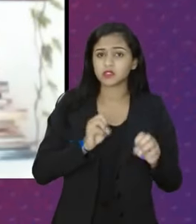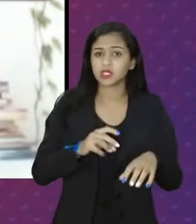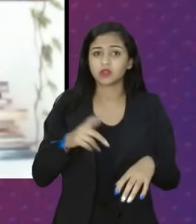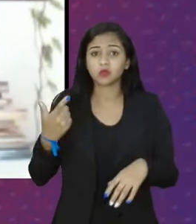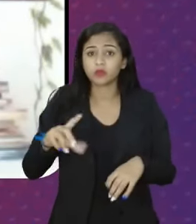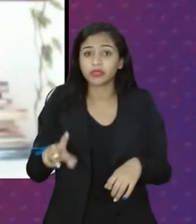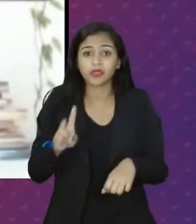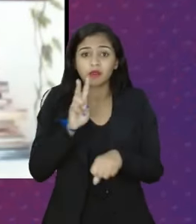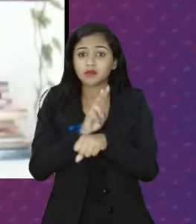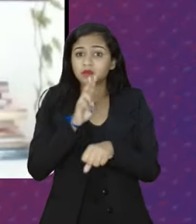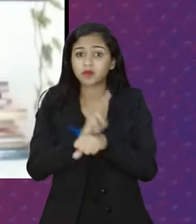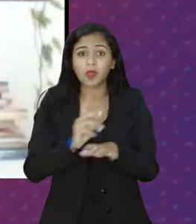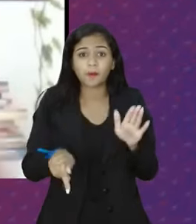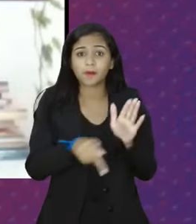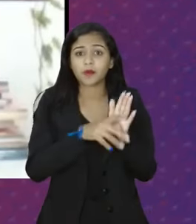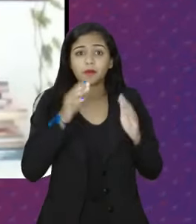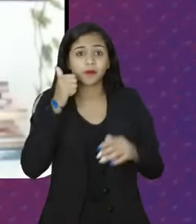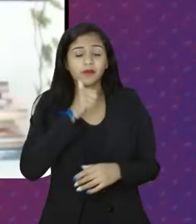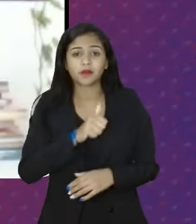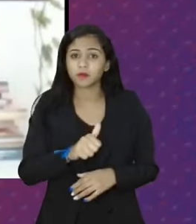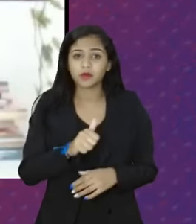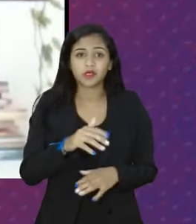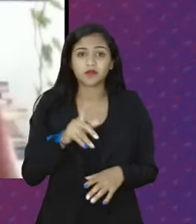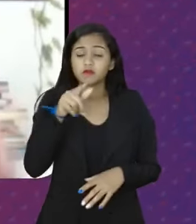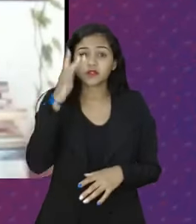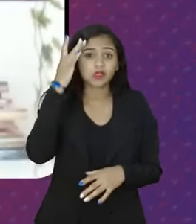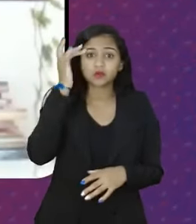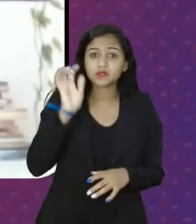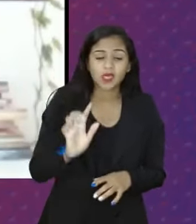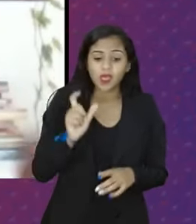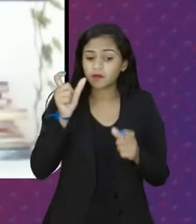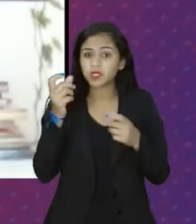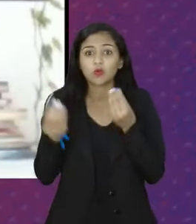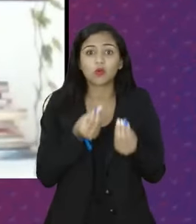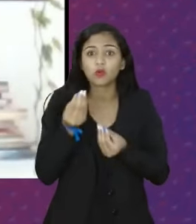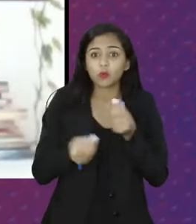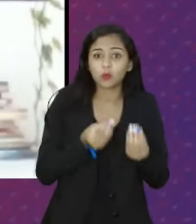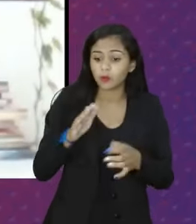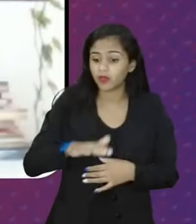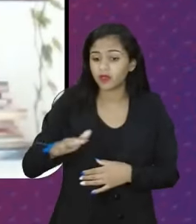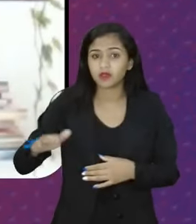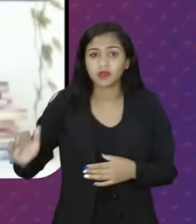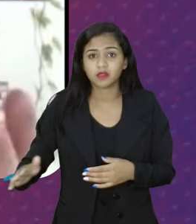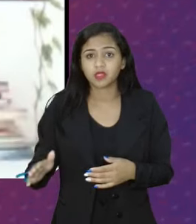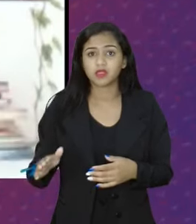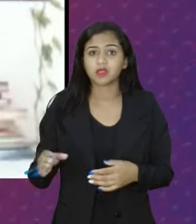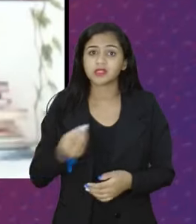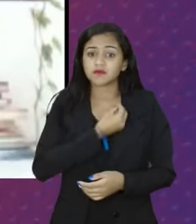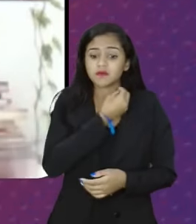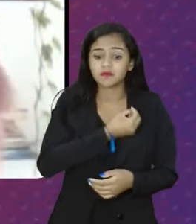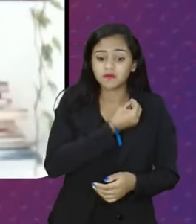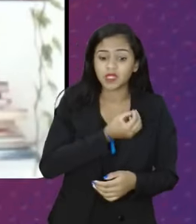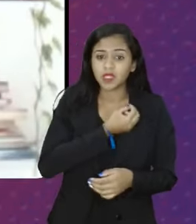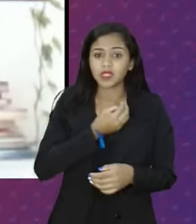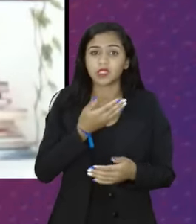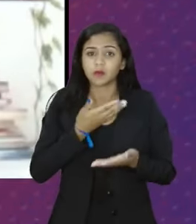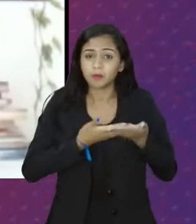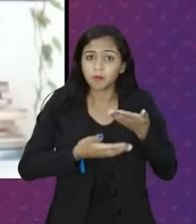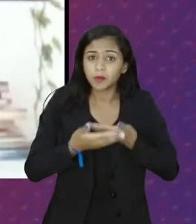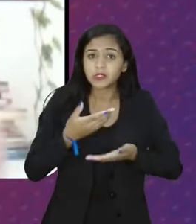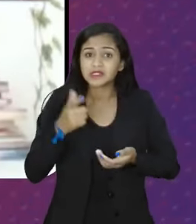também a própria mãe. Quer dizer, você não sabe em que condições essas crianças estão sendo cuidadas, porque